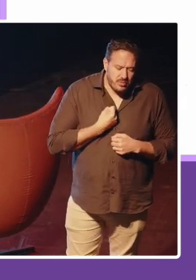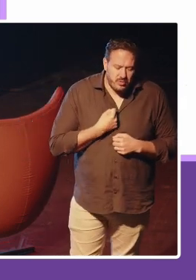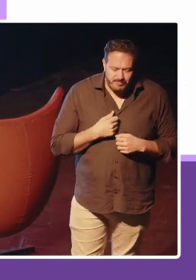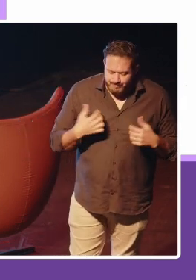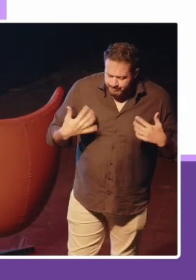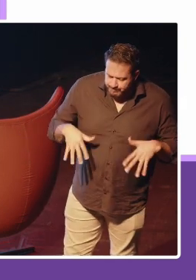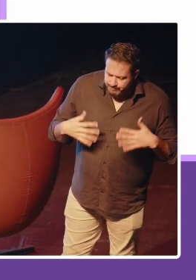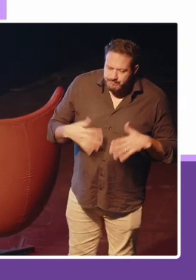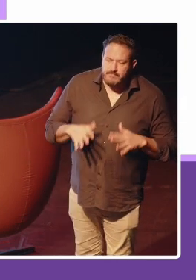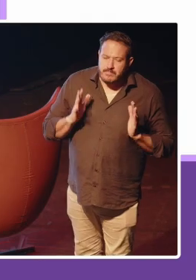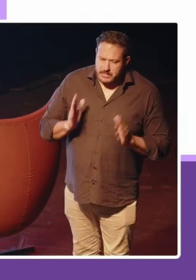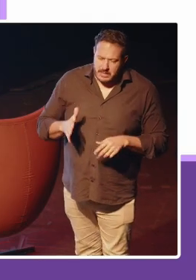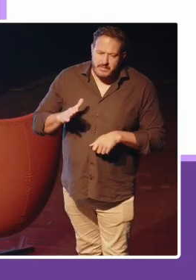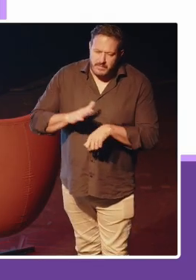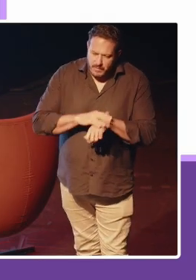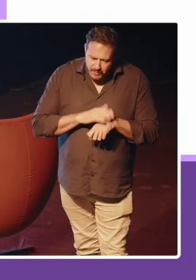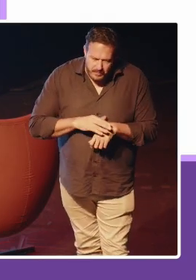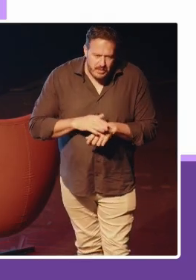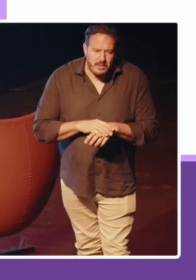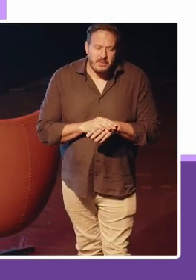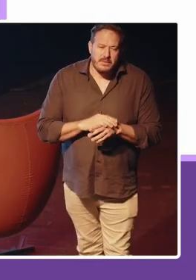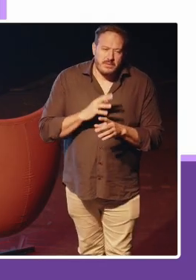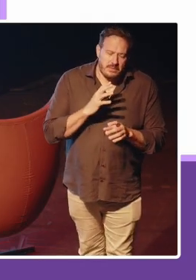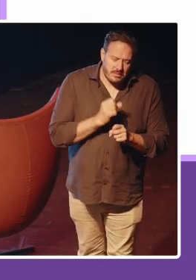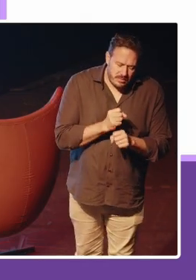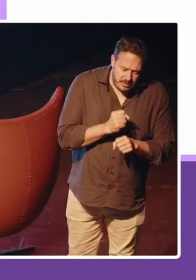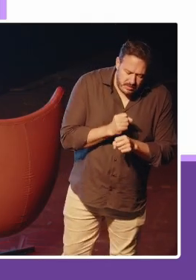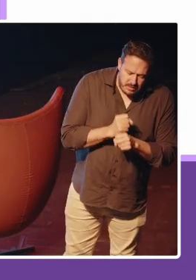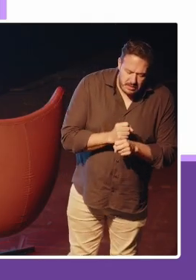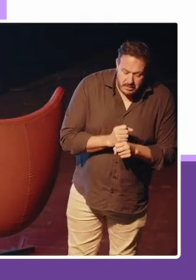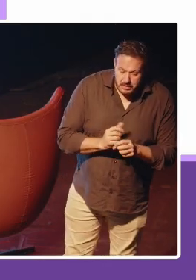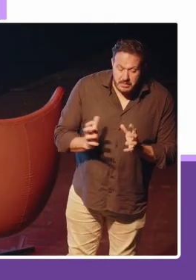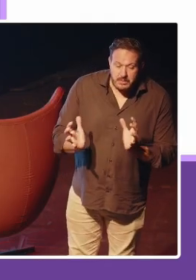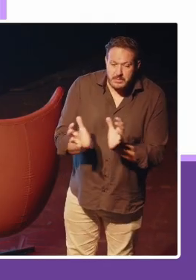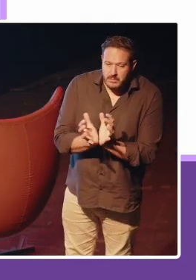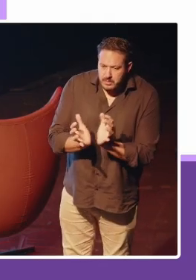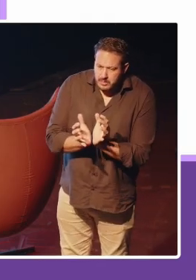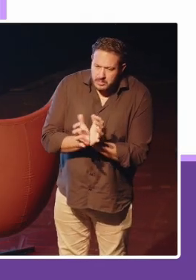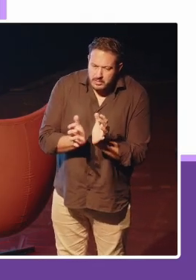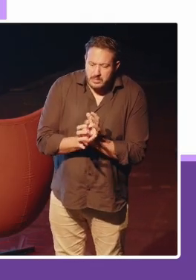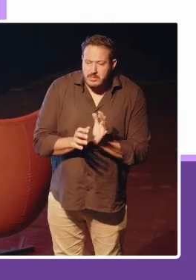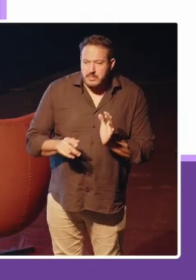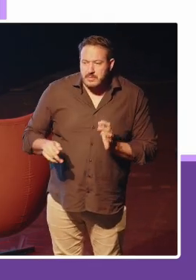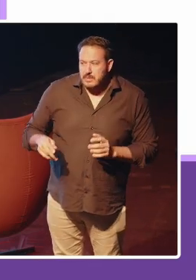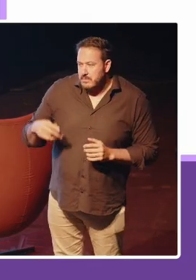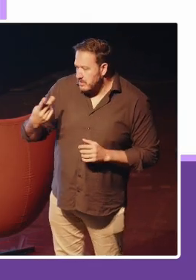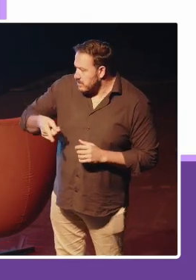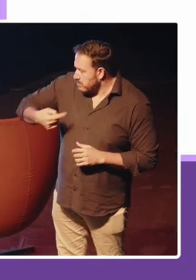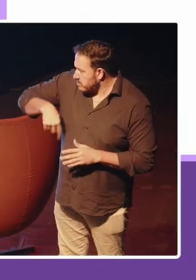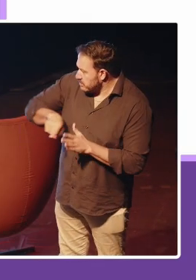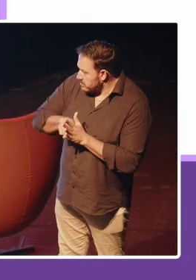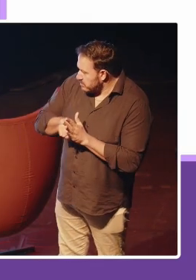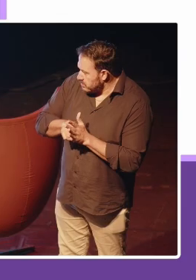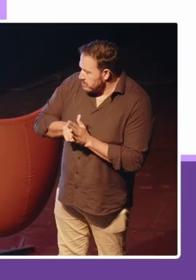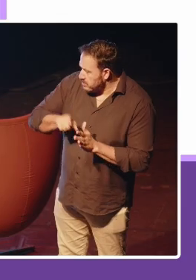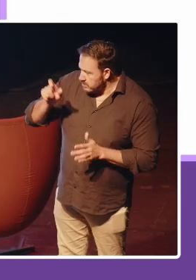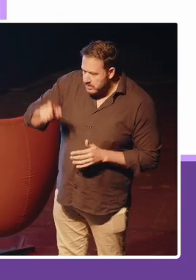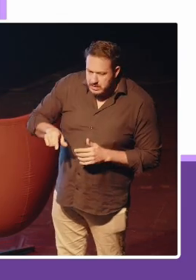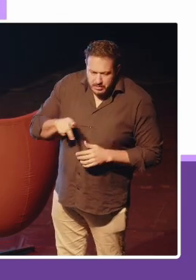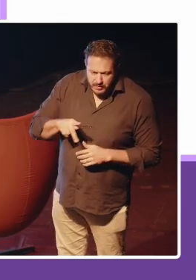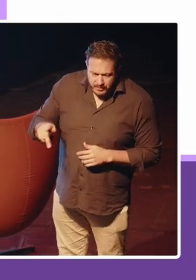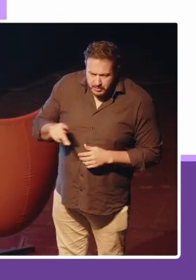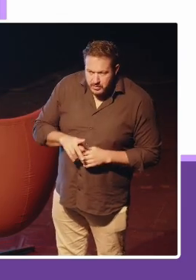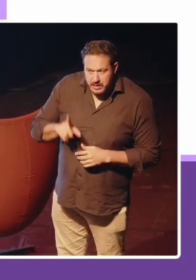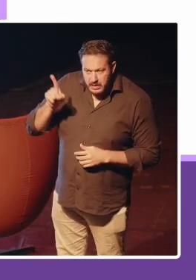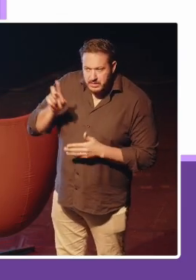tá? Isso foram feitos com cálculos para o grupo da Universidade College London, pela professora Jill Livingston, que